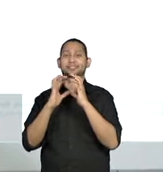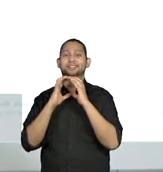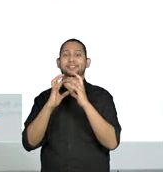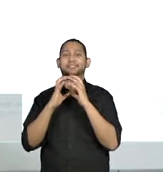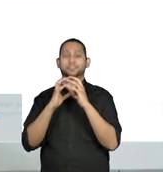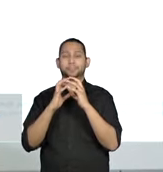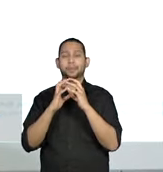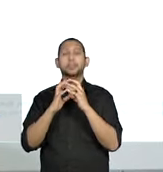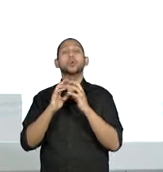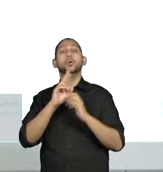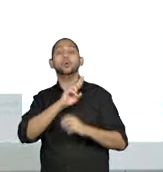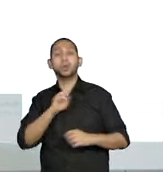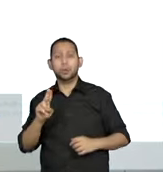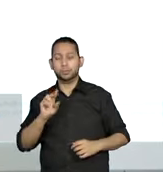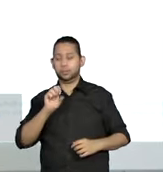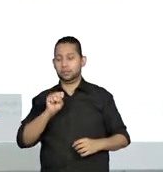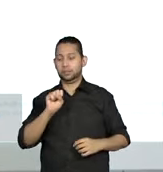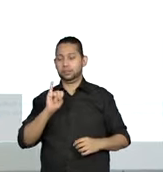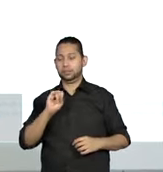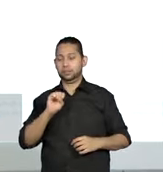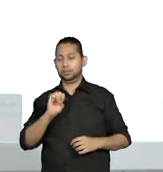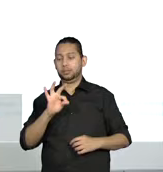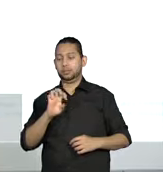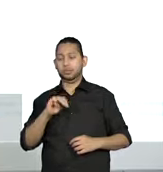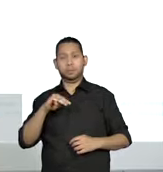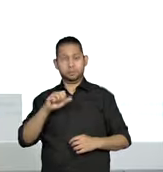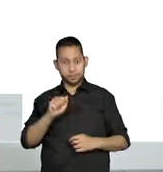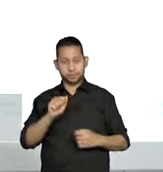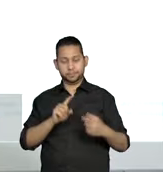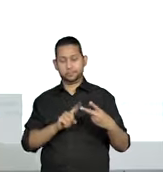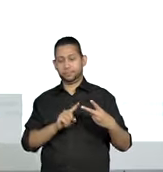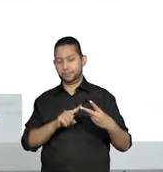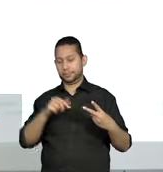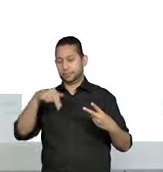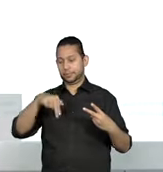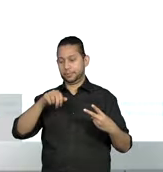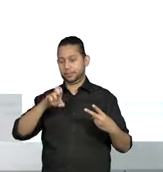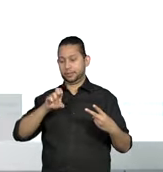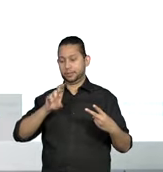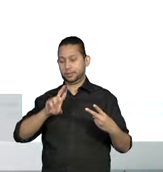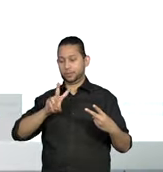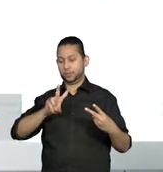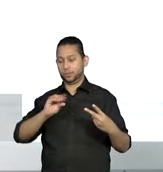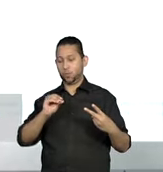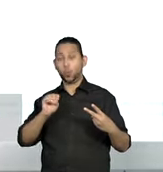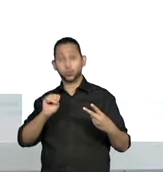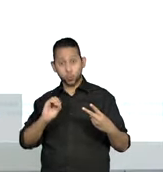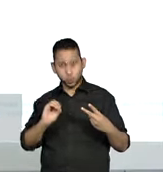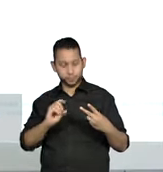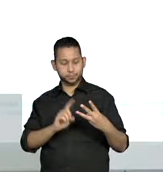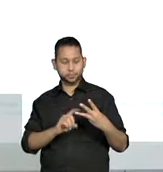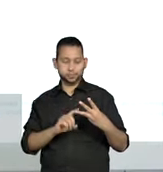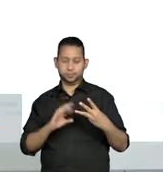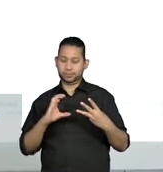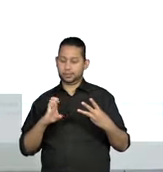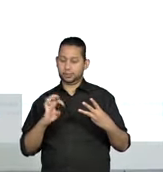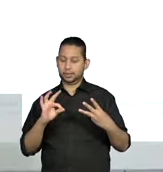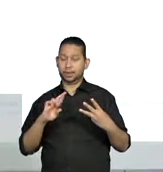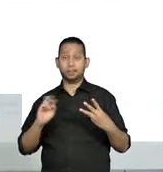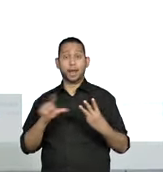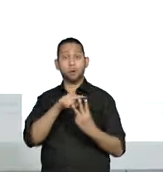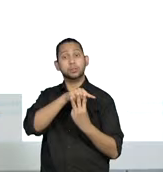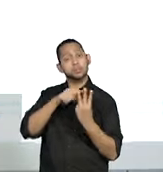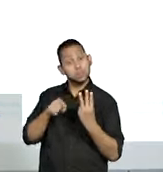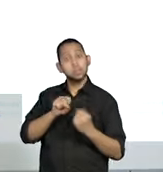sistema nervoso central, que vai estar aqui da caixa craniana, tá?